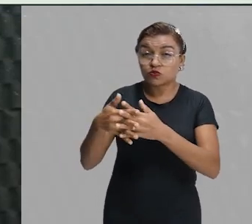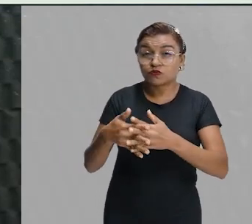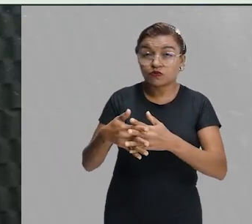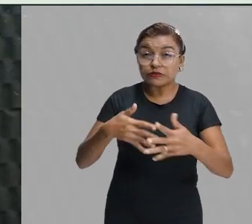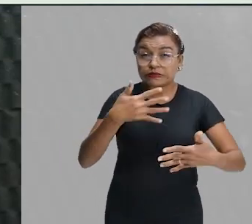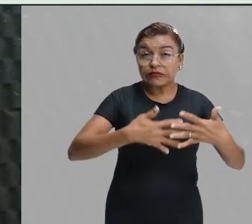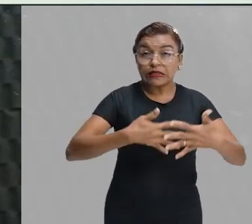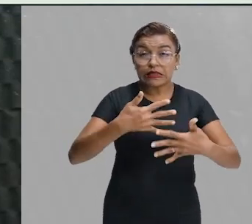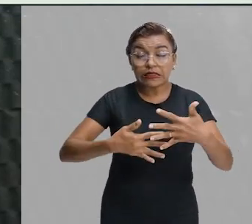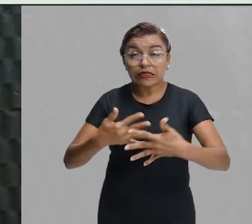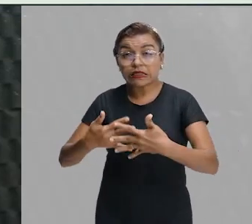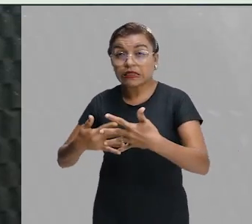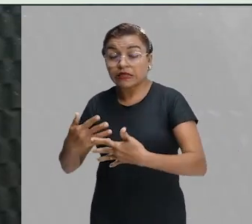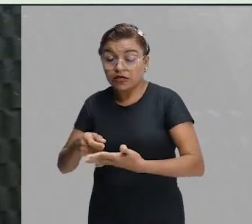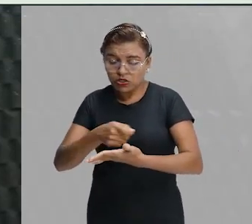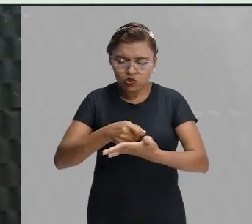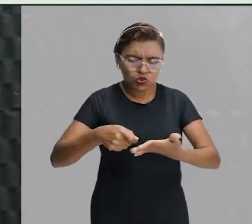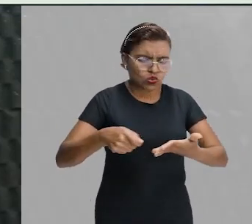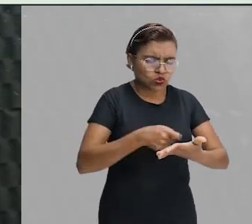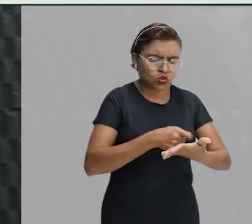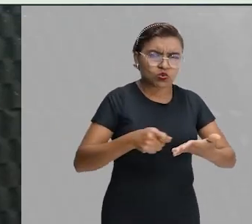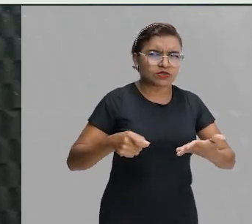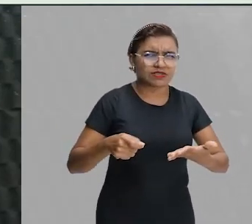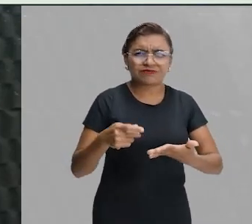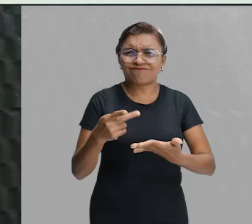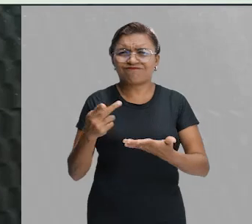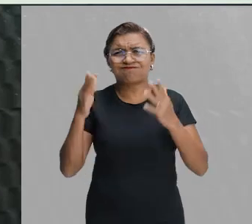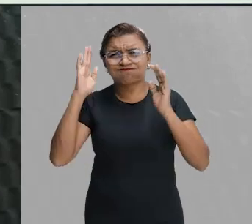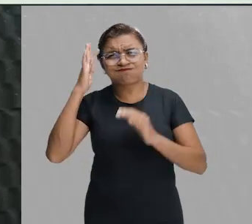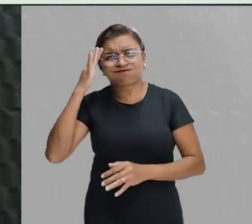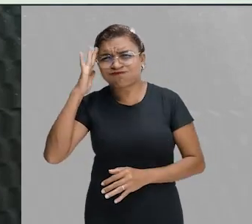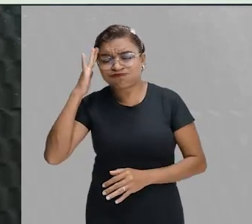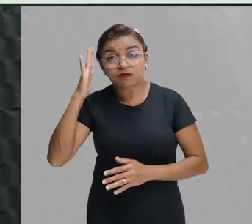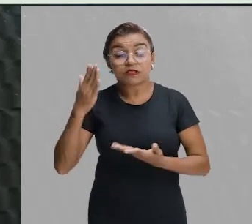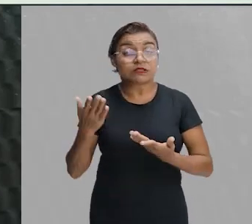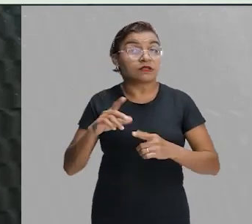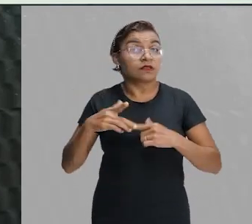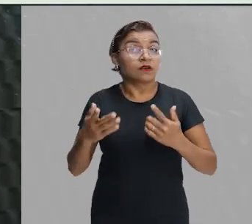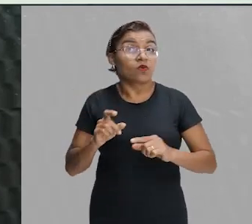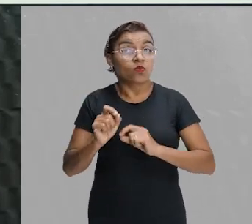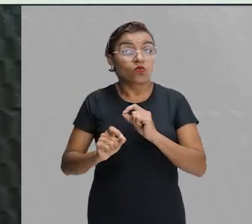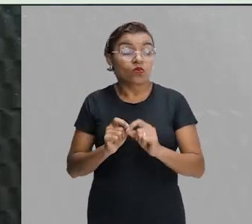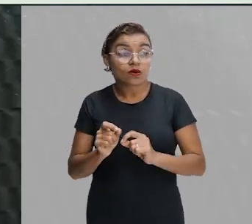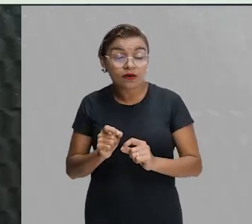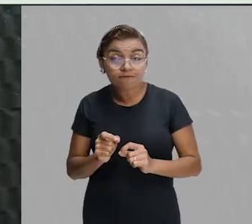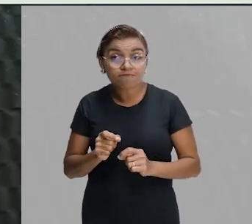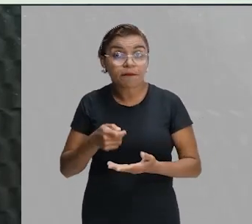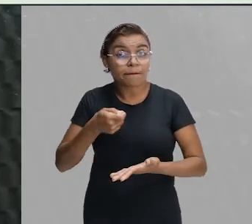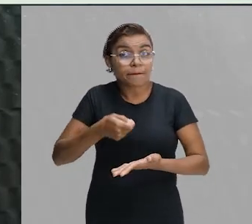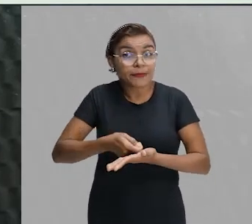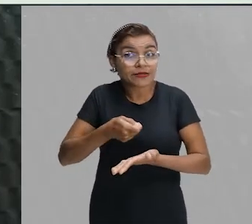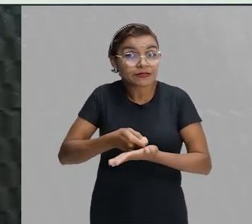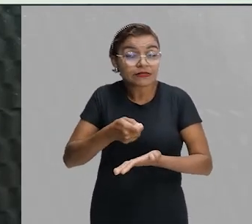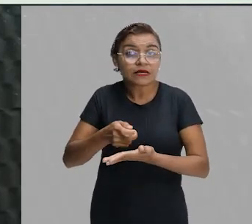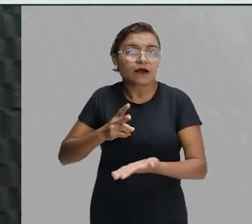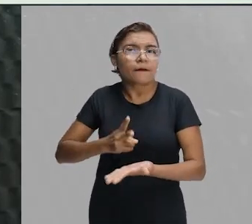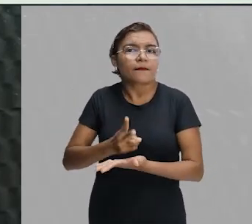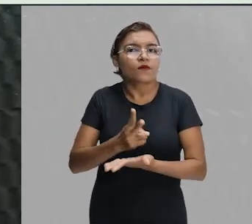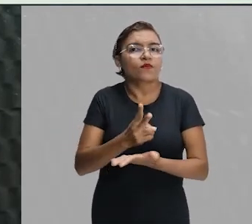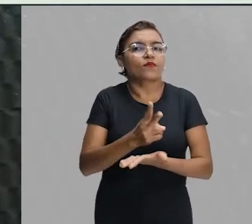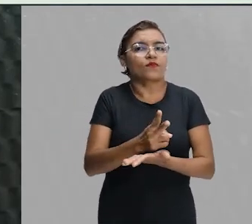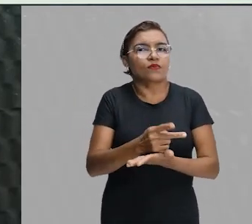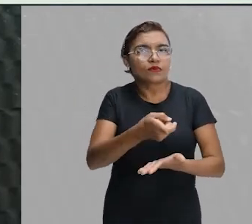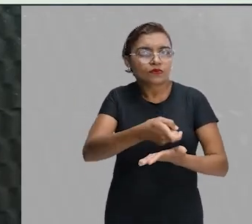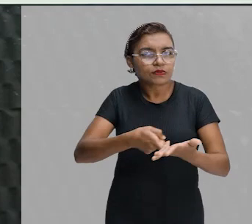o meu texto, tornar a minha fala incompreensível muito mais. Se eu estou mexendo com determinados, eu tenho que manter eles, eu tenho que estar